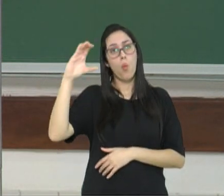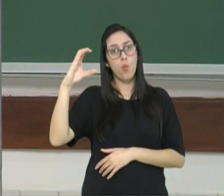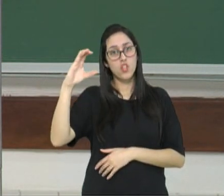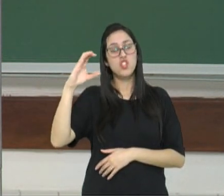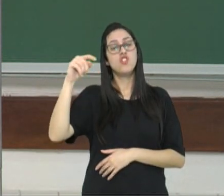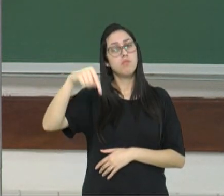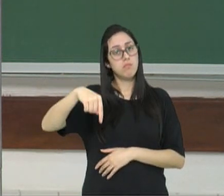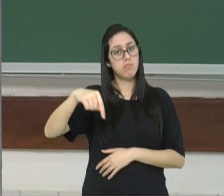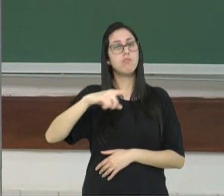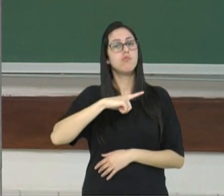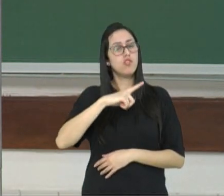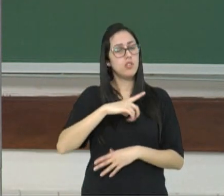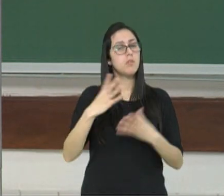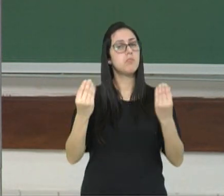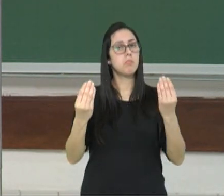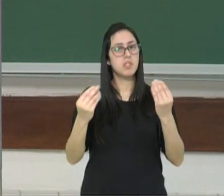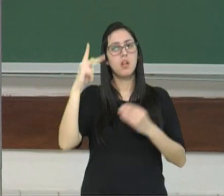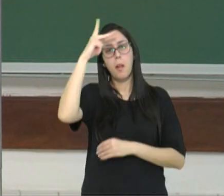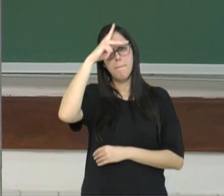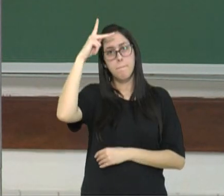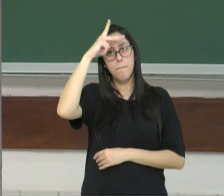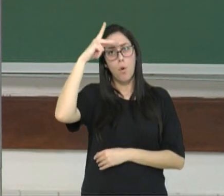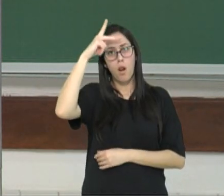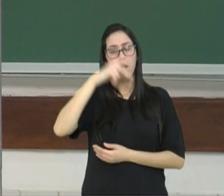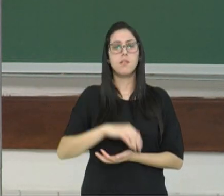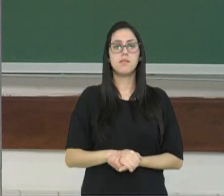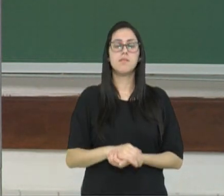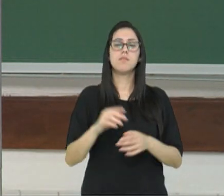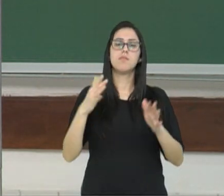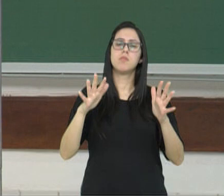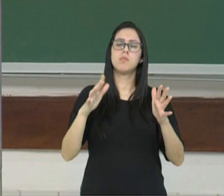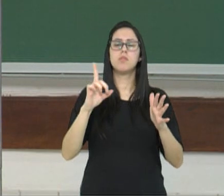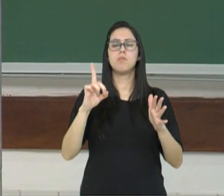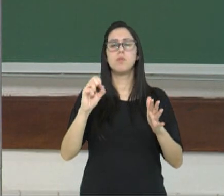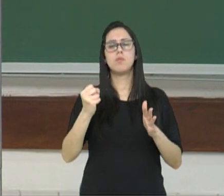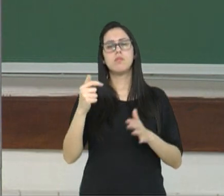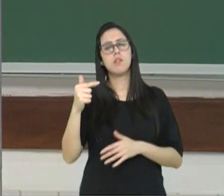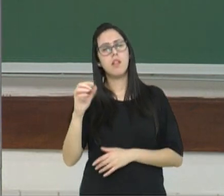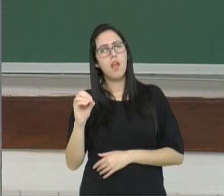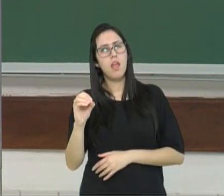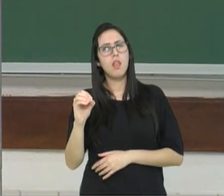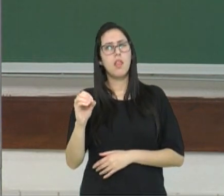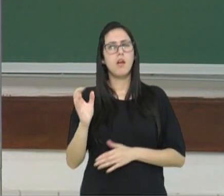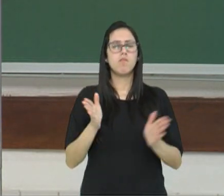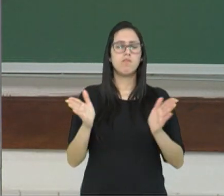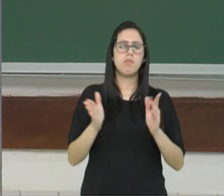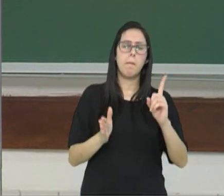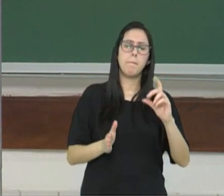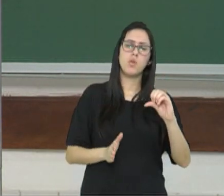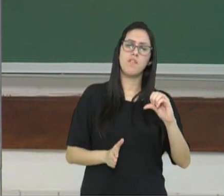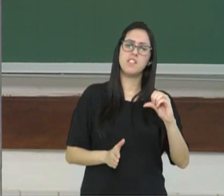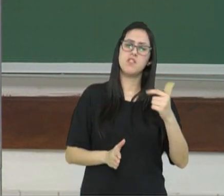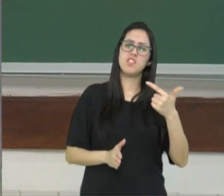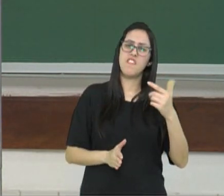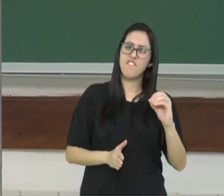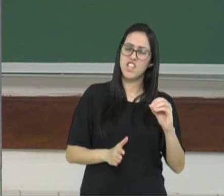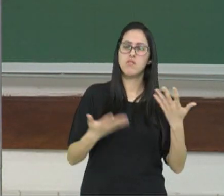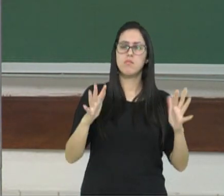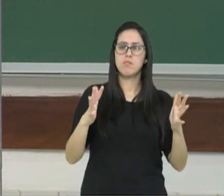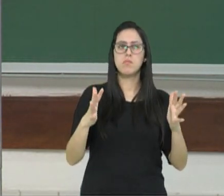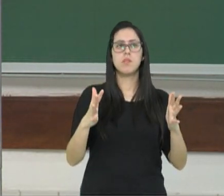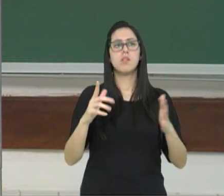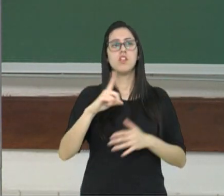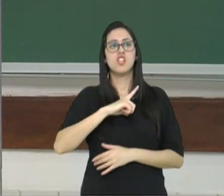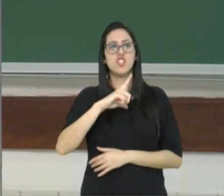própria capital do nosso estado. Tá? Entre 1870 e 1920, foram cerca de 43 mil